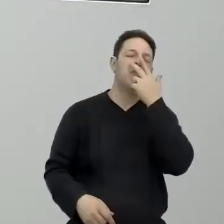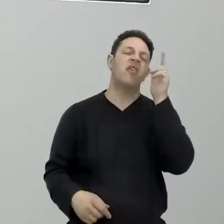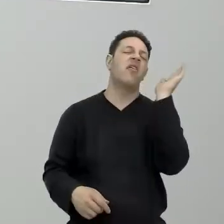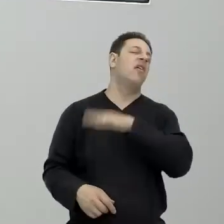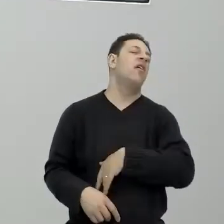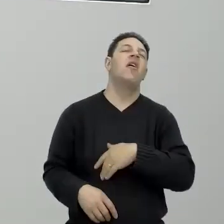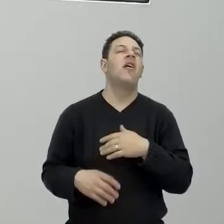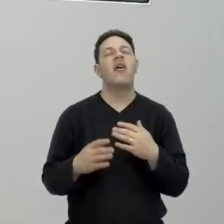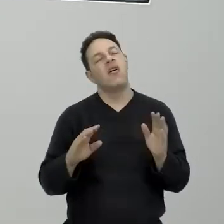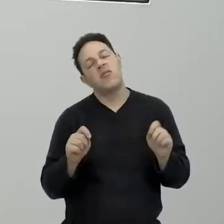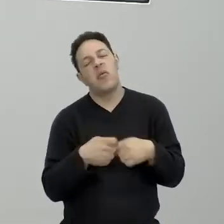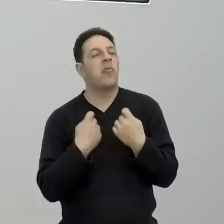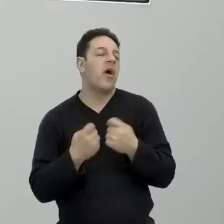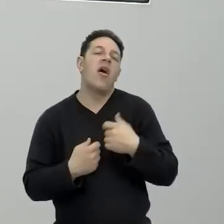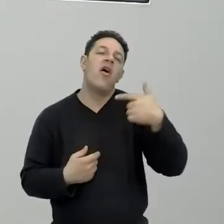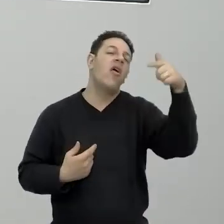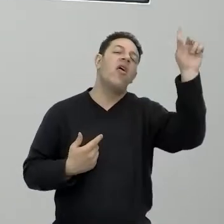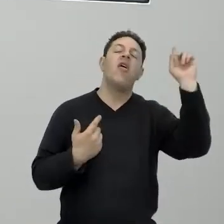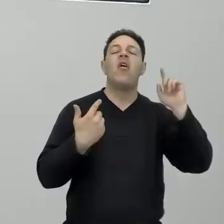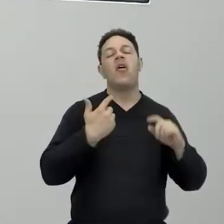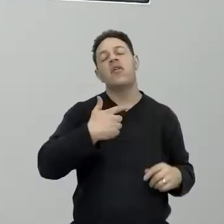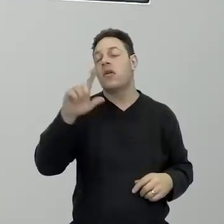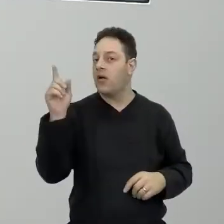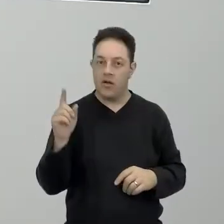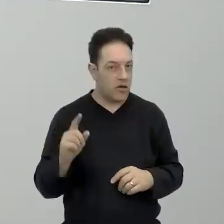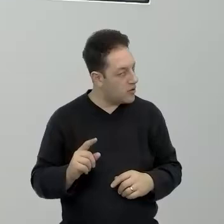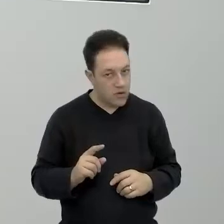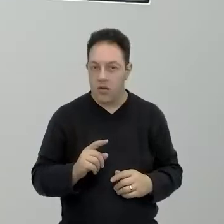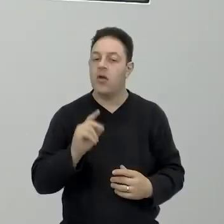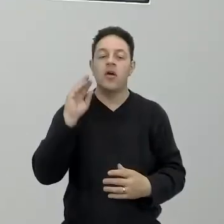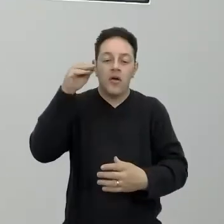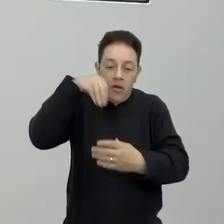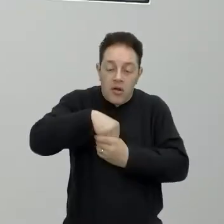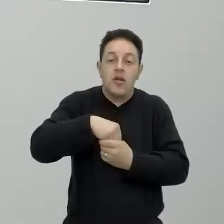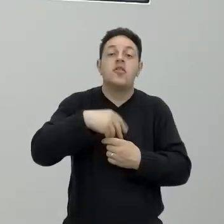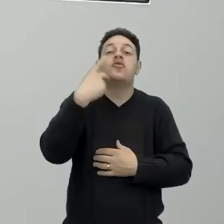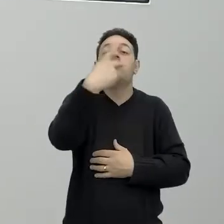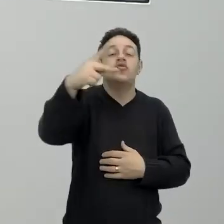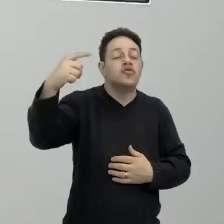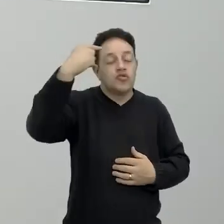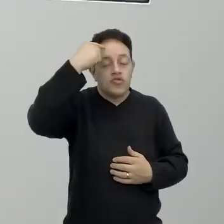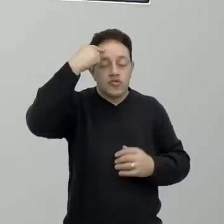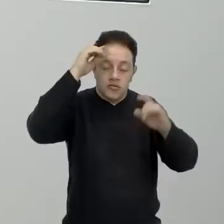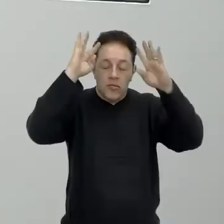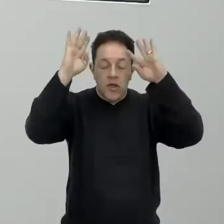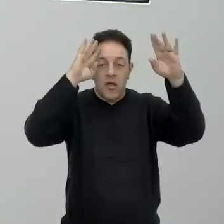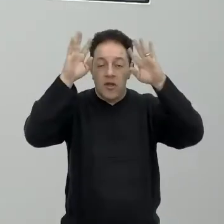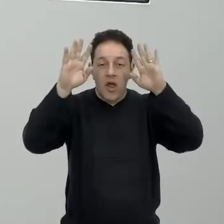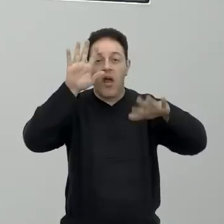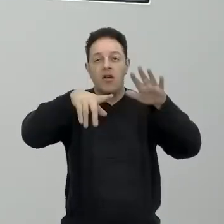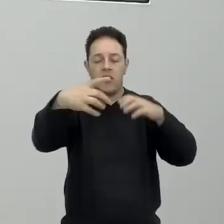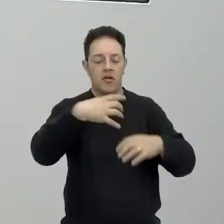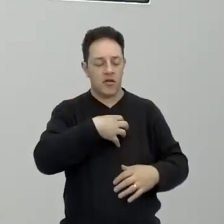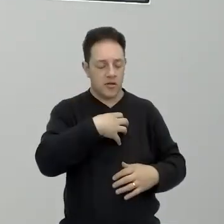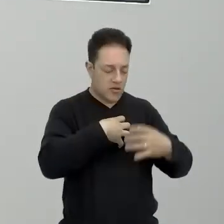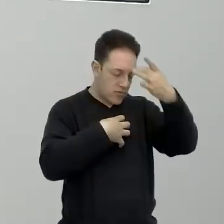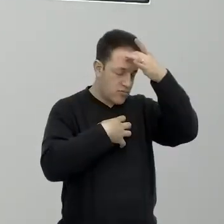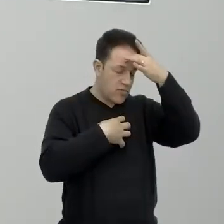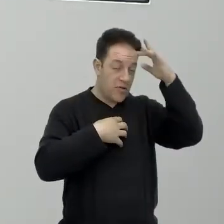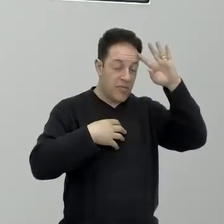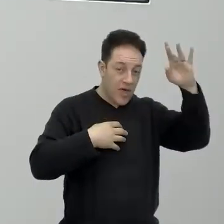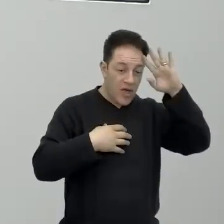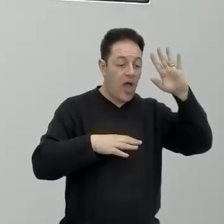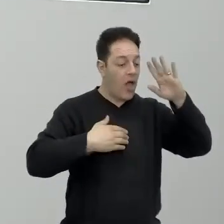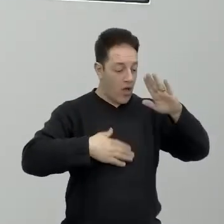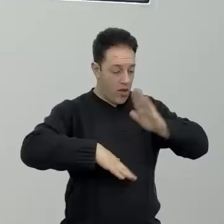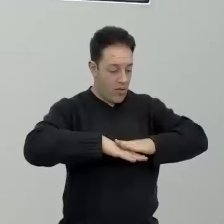né? O racismo está incutido na forma como nós pensamos, e se nós pensamos de um determinado modo, aquilo que nós vamos